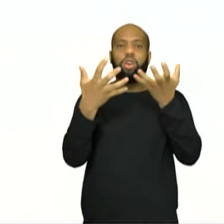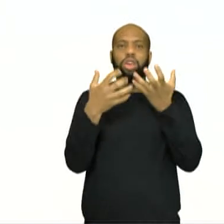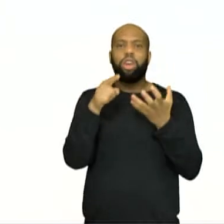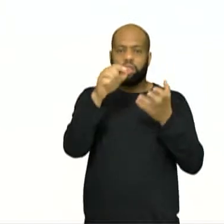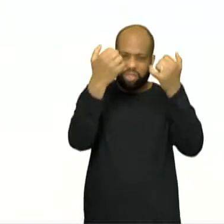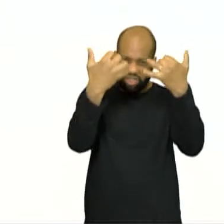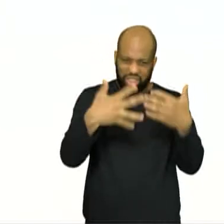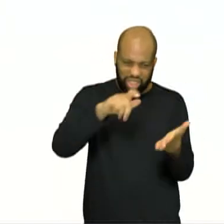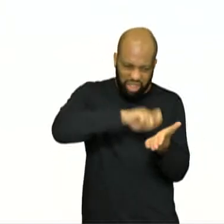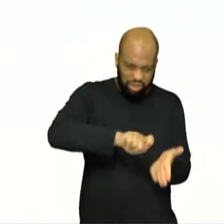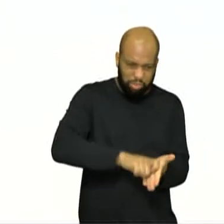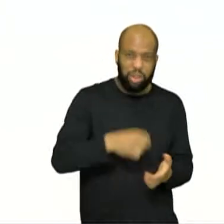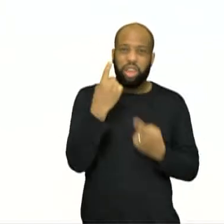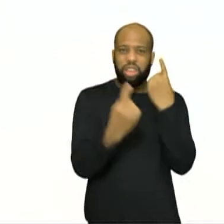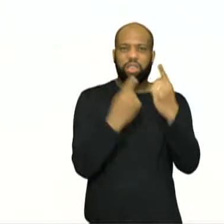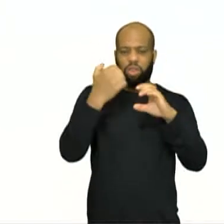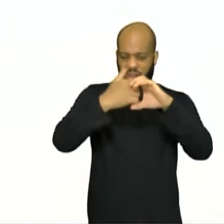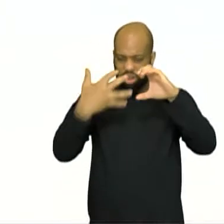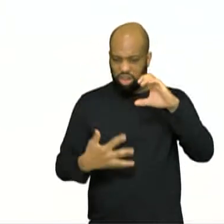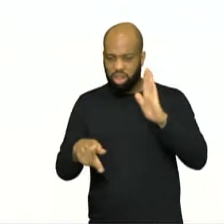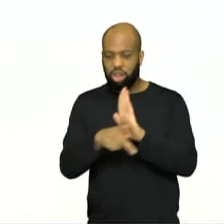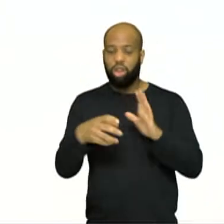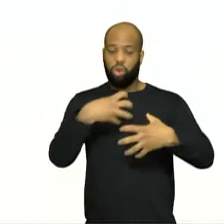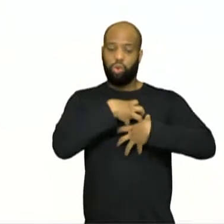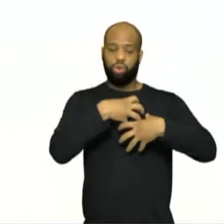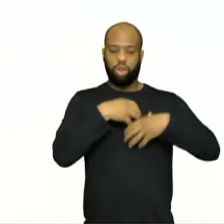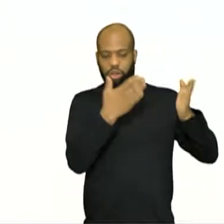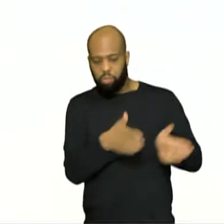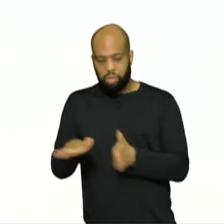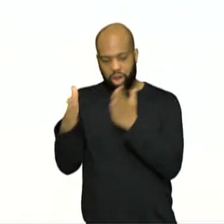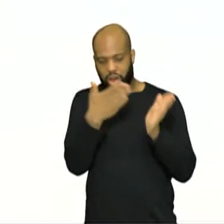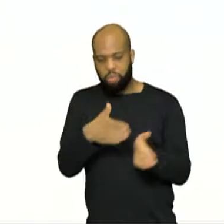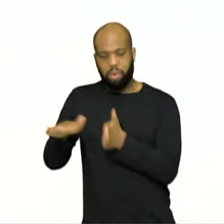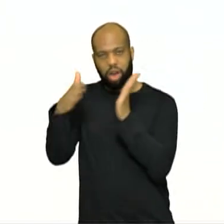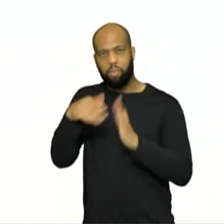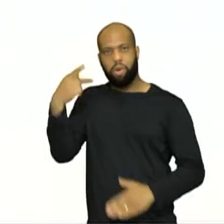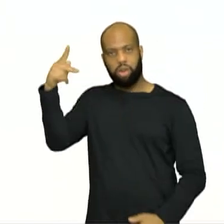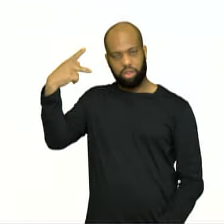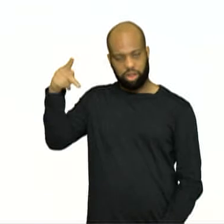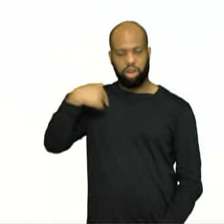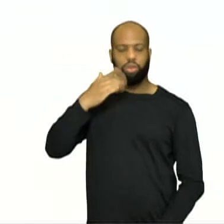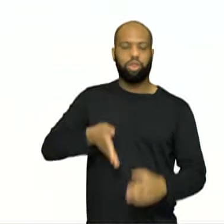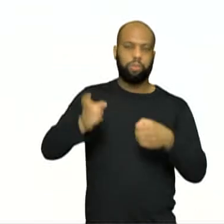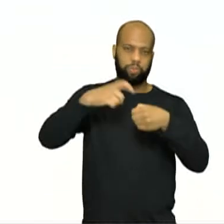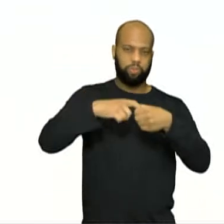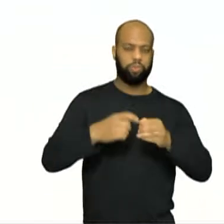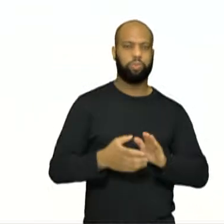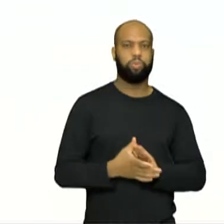citem qual é uma característica do modo de produção internacional deles. Voltamos já já.